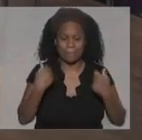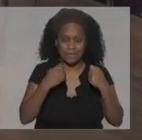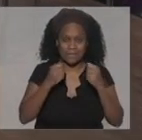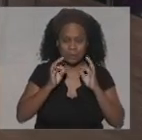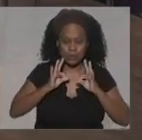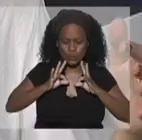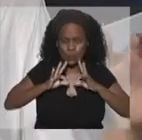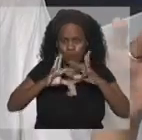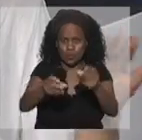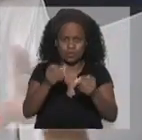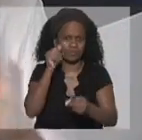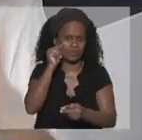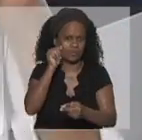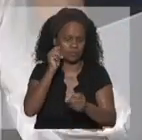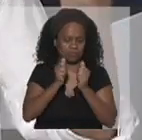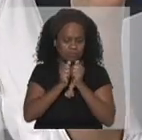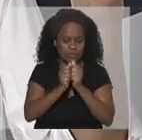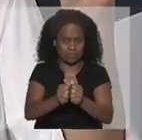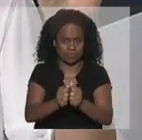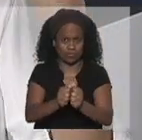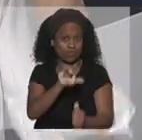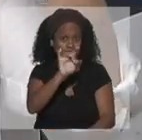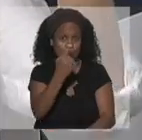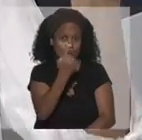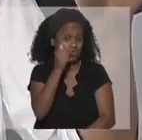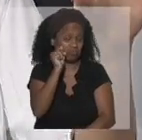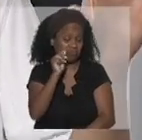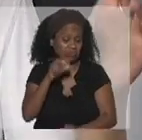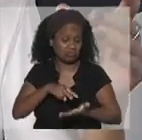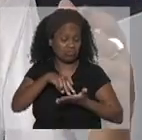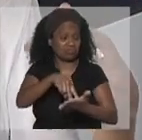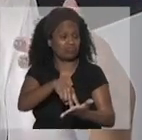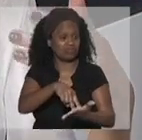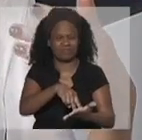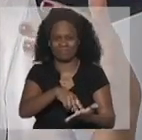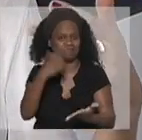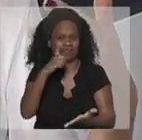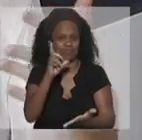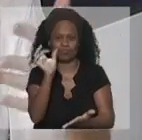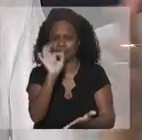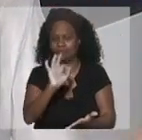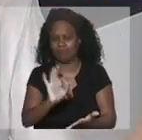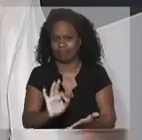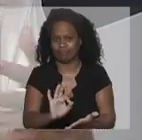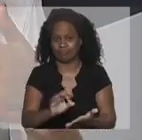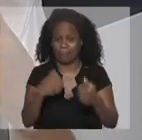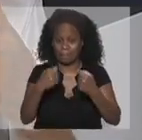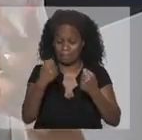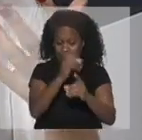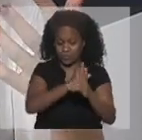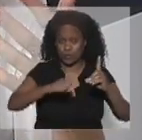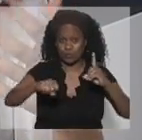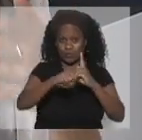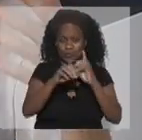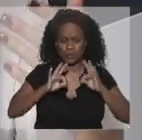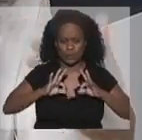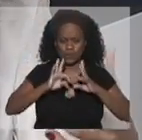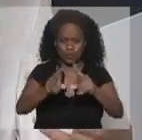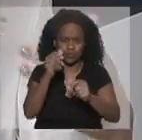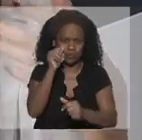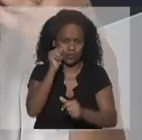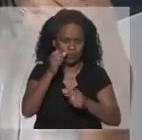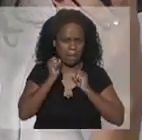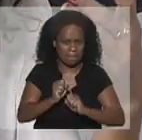coletivo. Coletivamente, assim, não adianta uma mulher chegar isolada ao espaço de poder, né? A gente precisa de uma sociedade em que